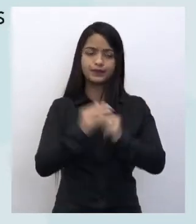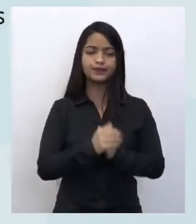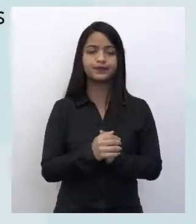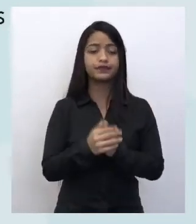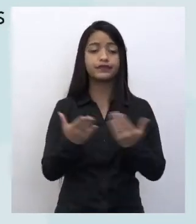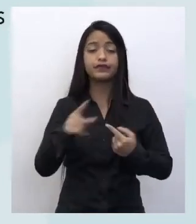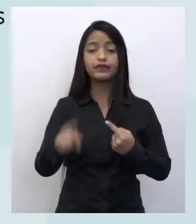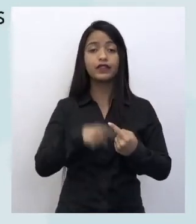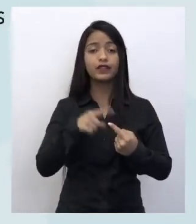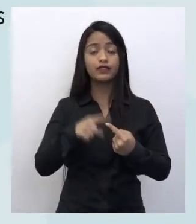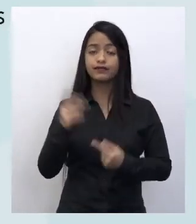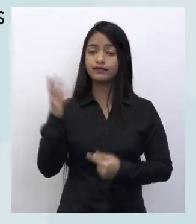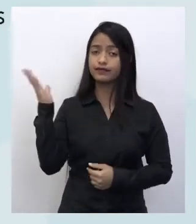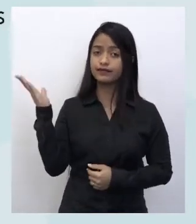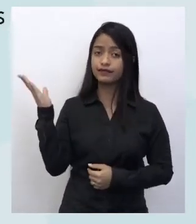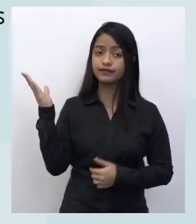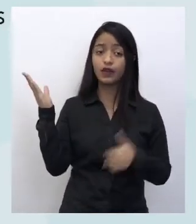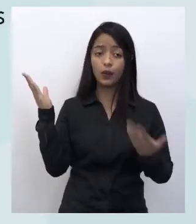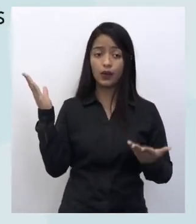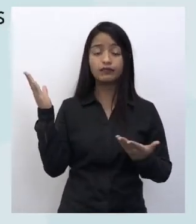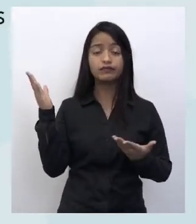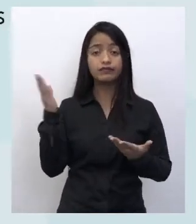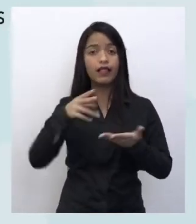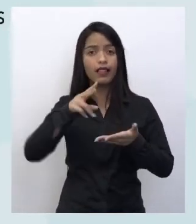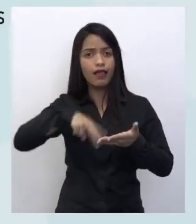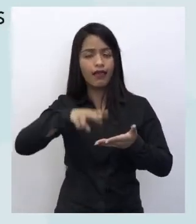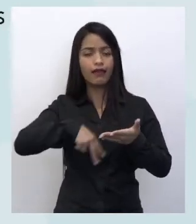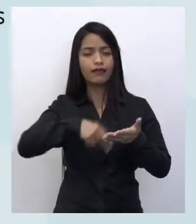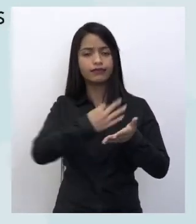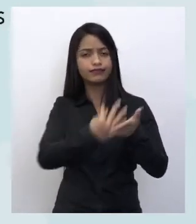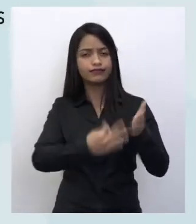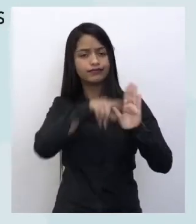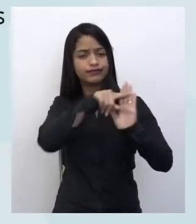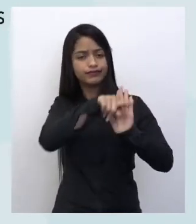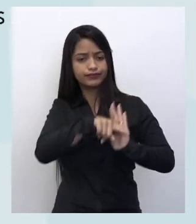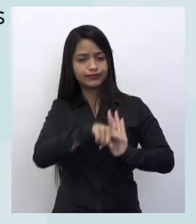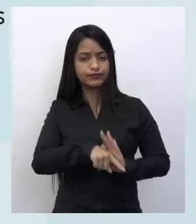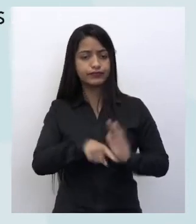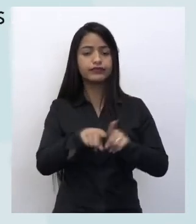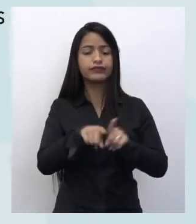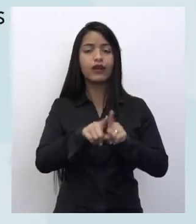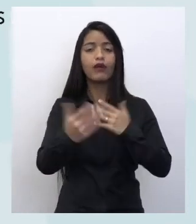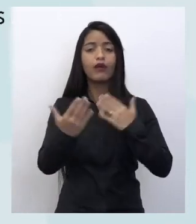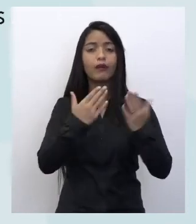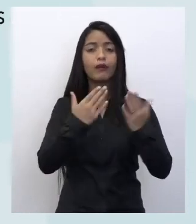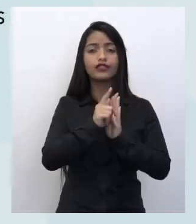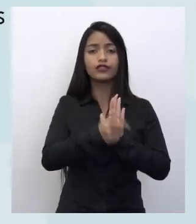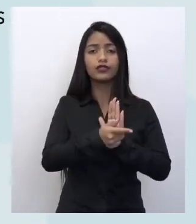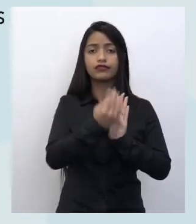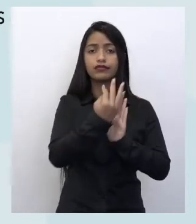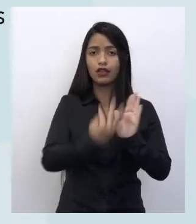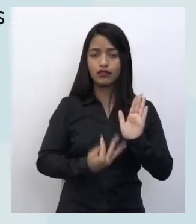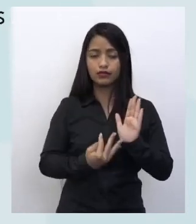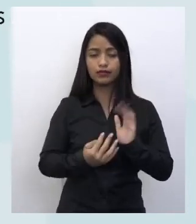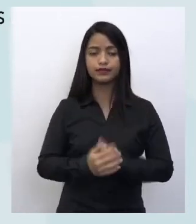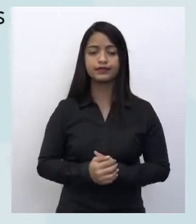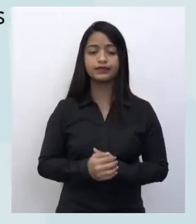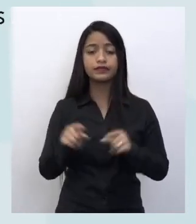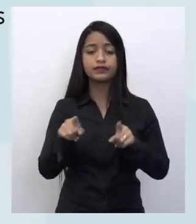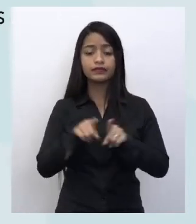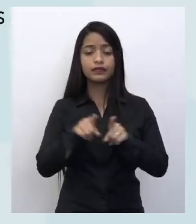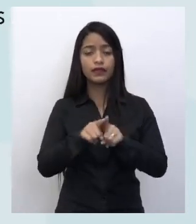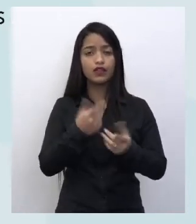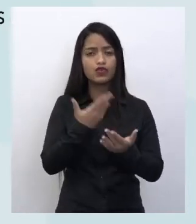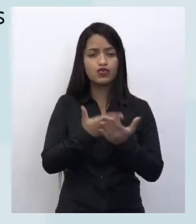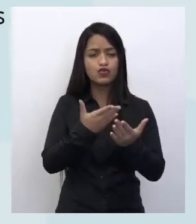aí na tela: realizar leitura e análise de textos, realizar comparação entre os gêneros textuais e aprofundar-se nos